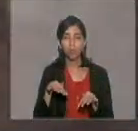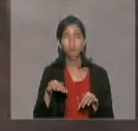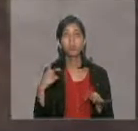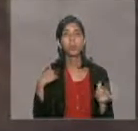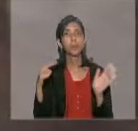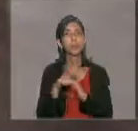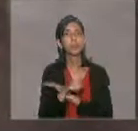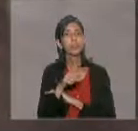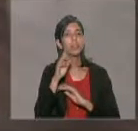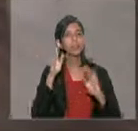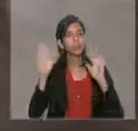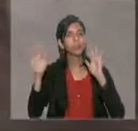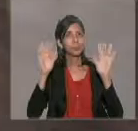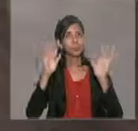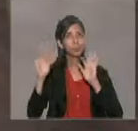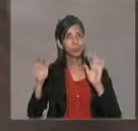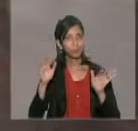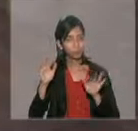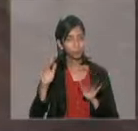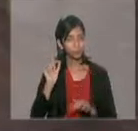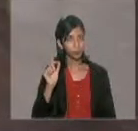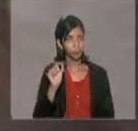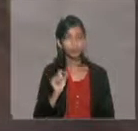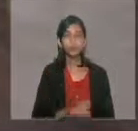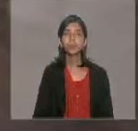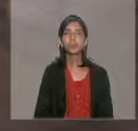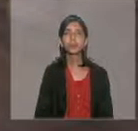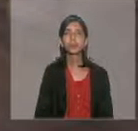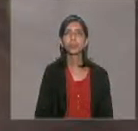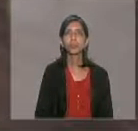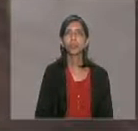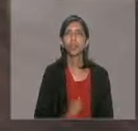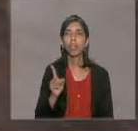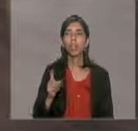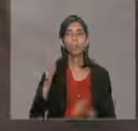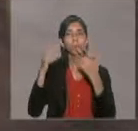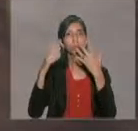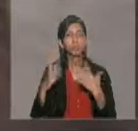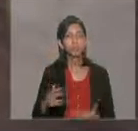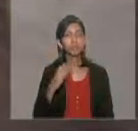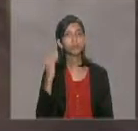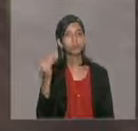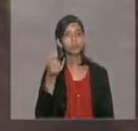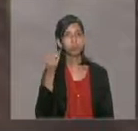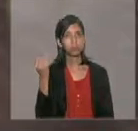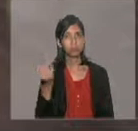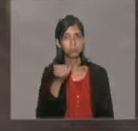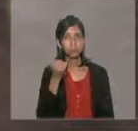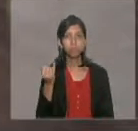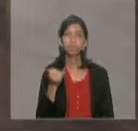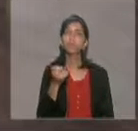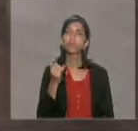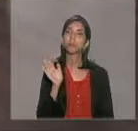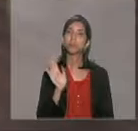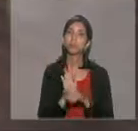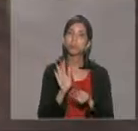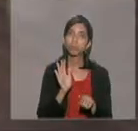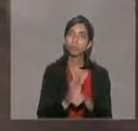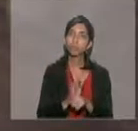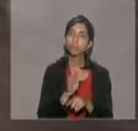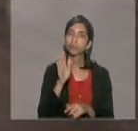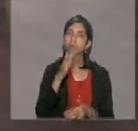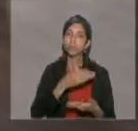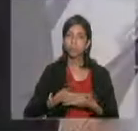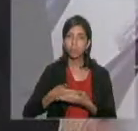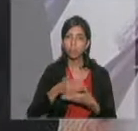eu vou deixar uma pergunta para você refletir durante o intervalo. É o seguinte, a Michele estava falando da importância dessa participação